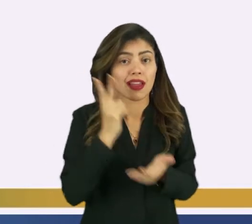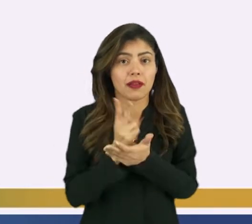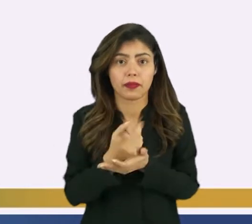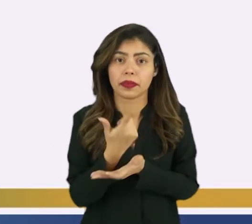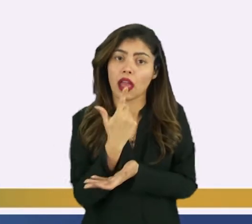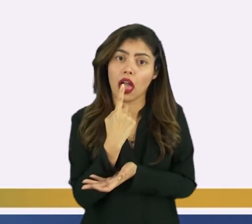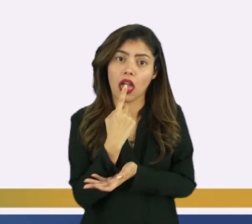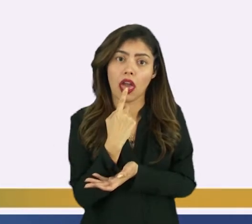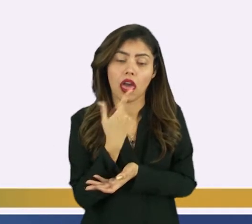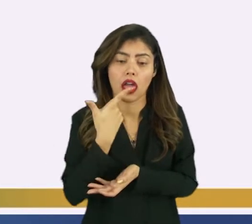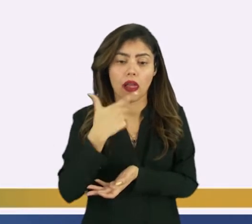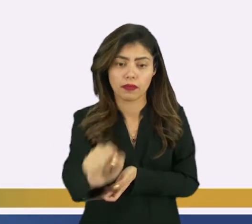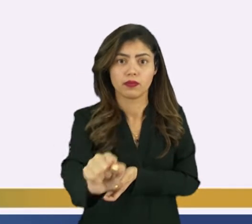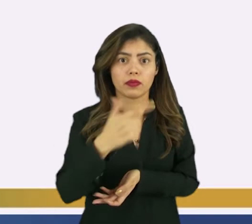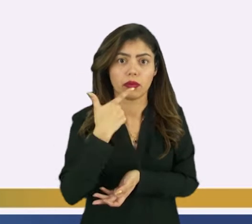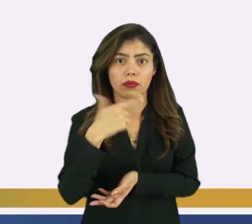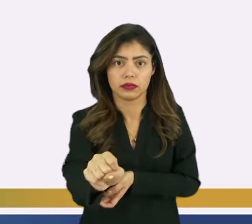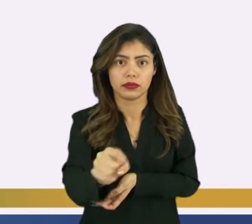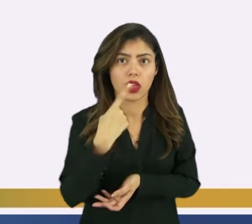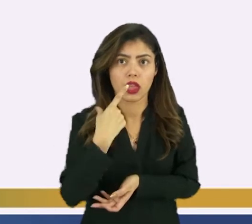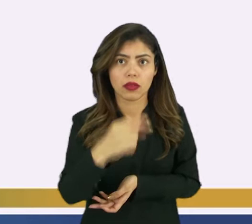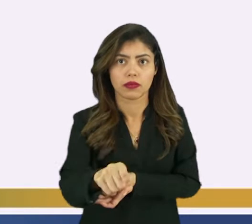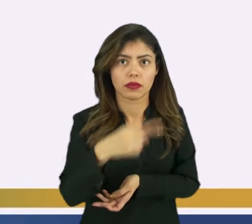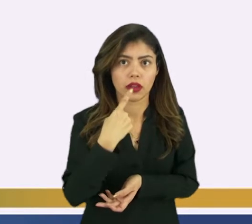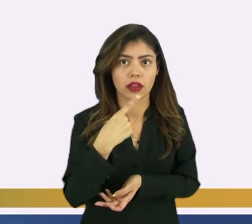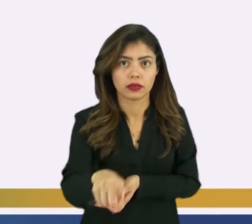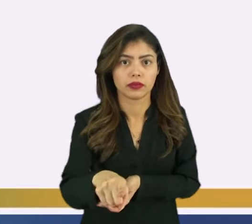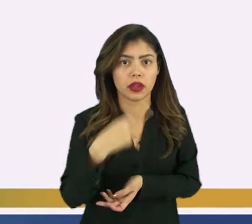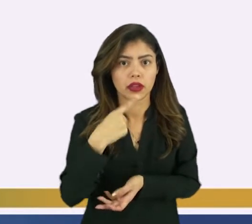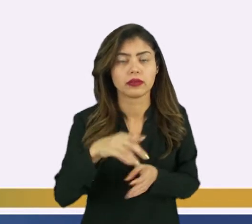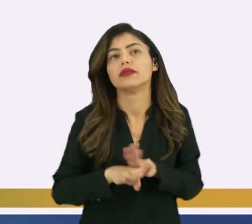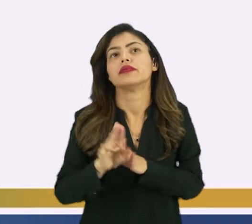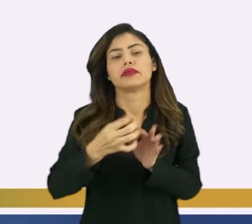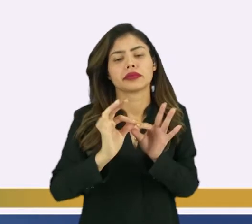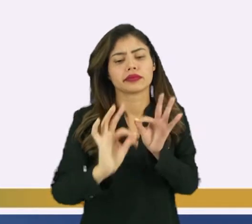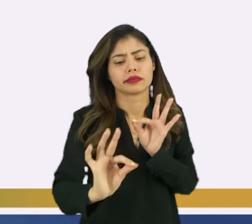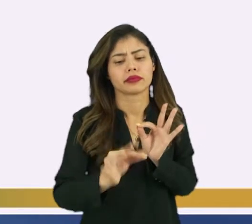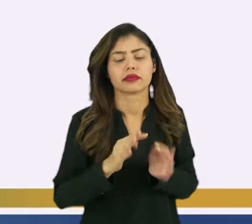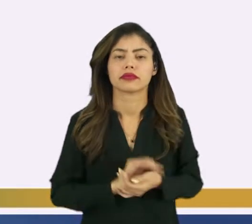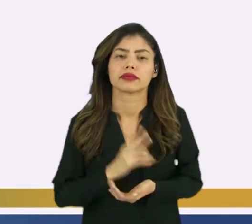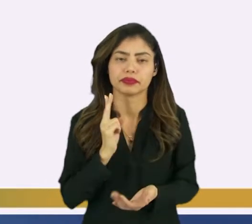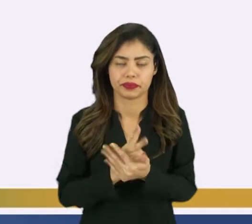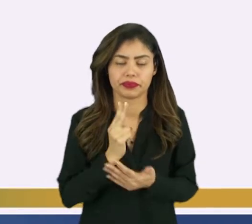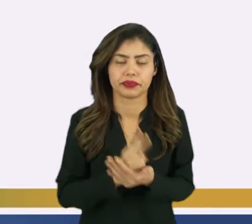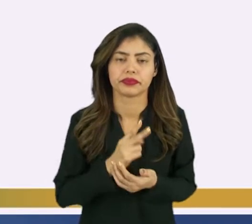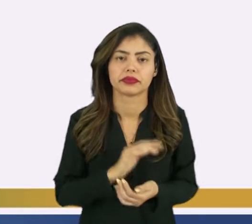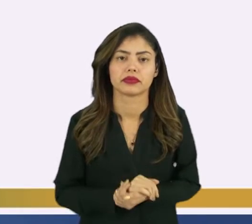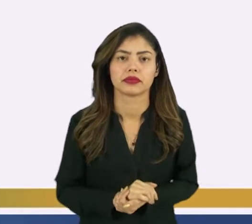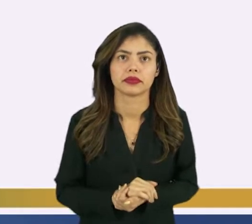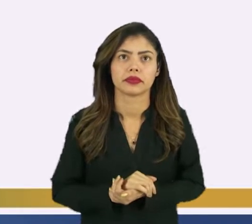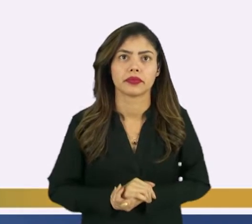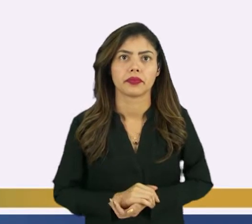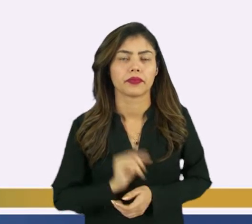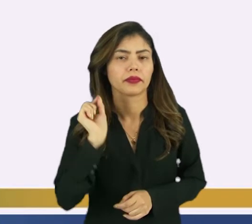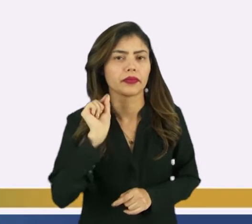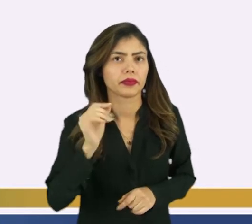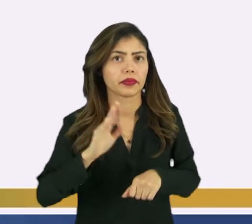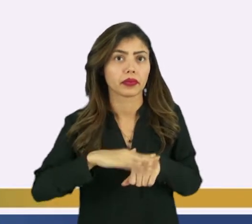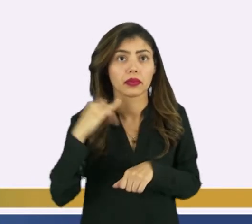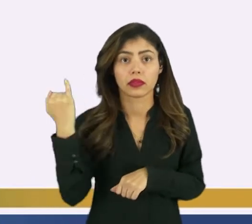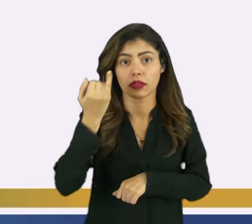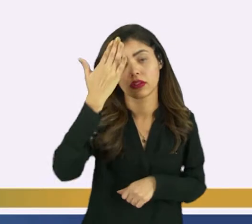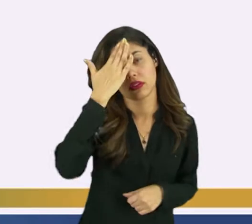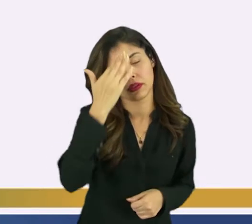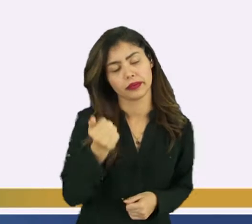presas é a língua, né, que é bem desenvolvida e que consegue alcançar aí pequenas distâncias, tá? E deixa eu ver o que mais